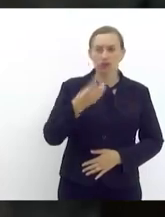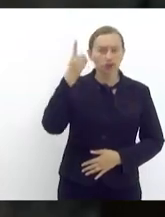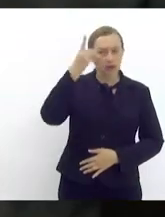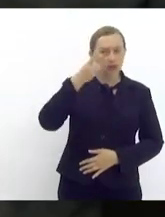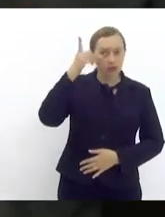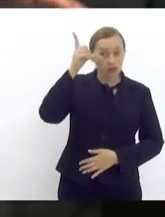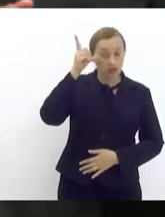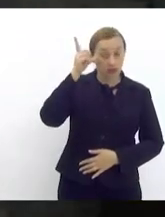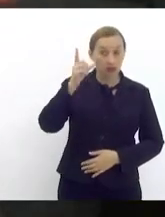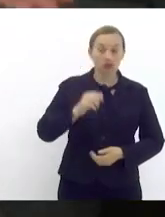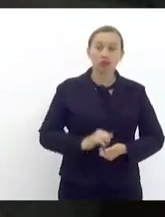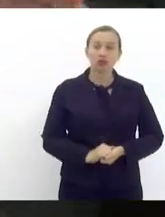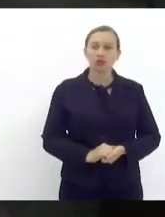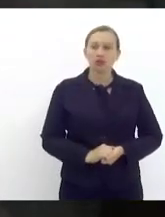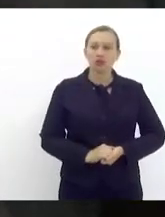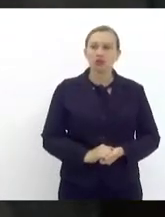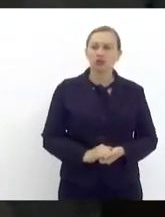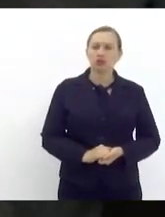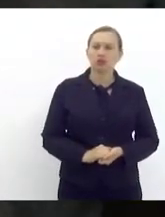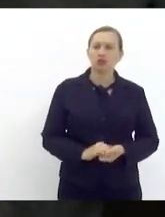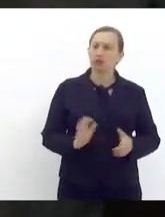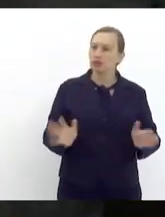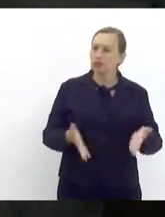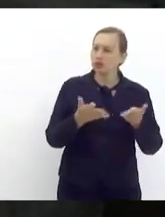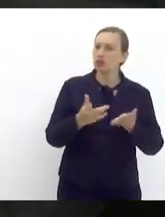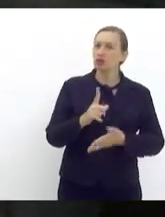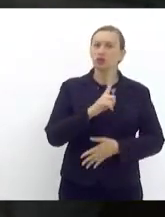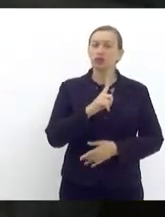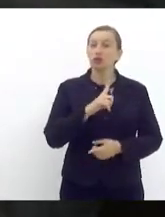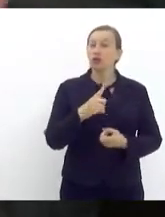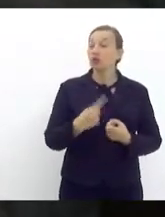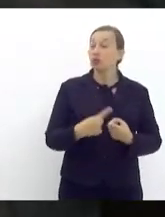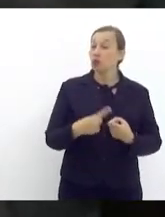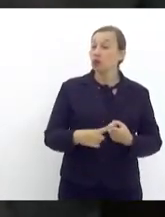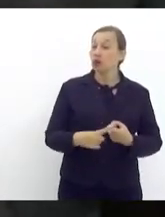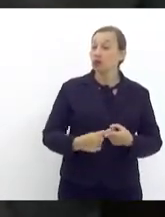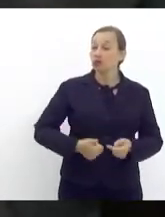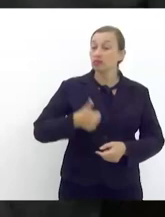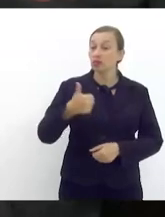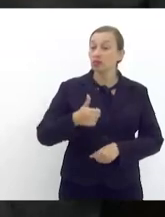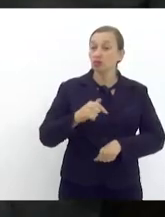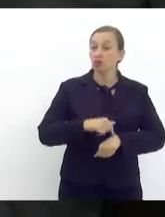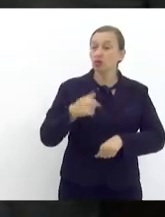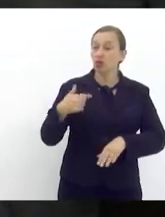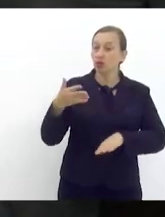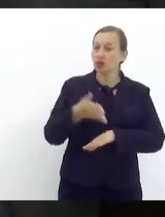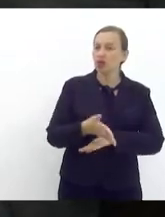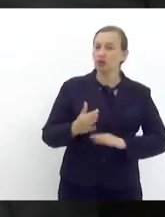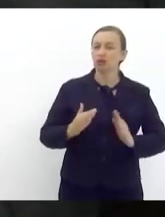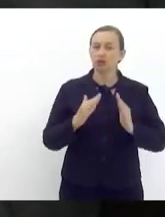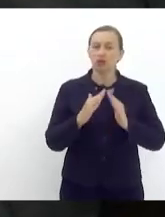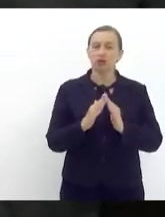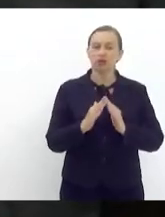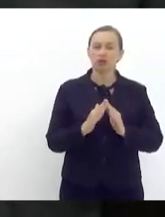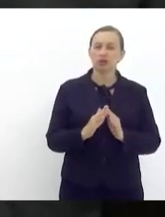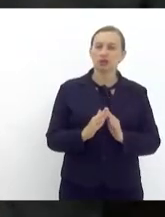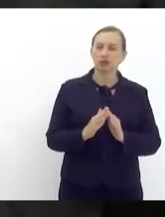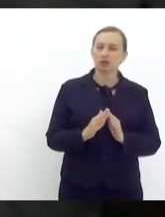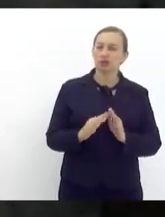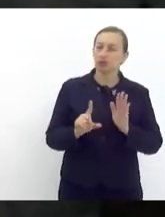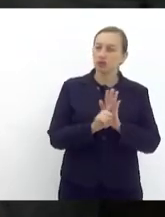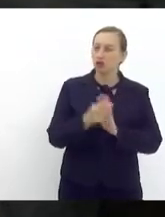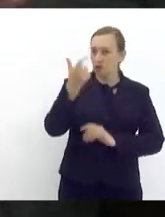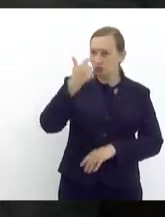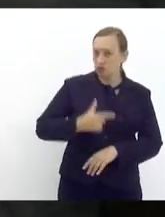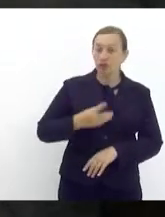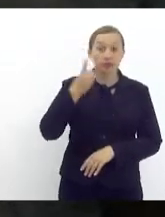pela iniciativa que ela teve, porque desde o primeiro momento que eu entrei aqui nessa casa legislativa, sou uma